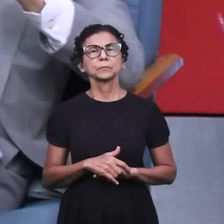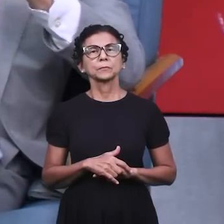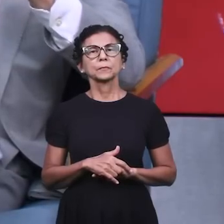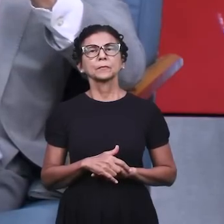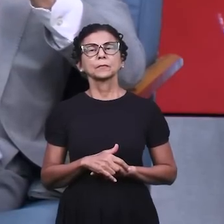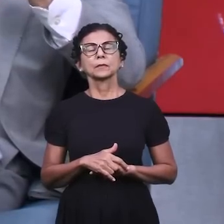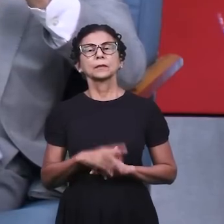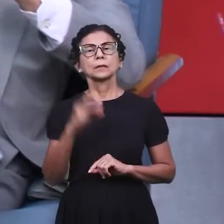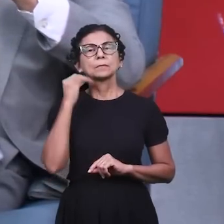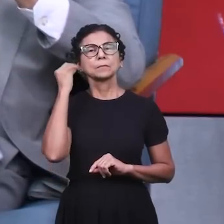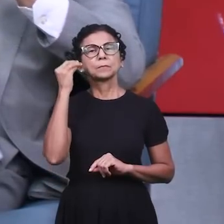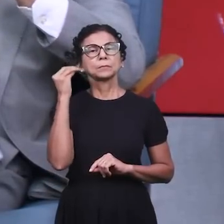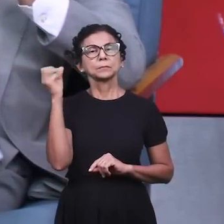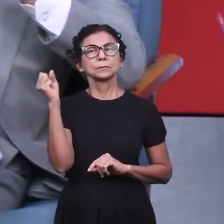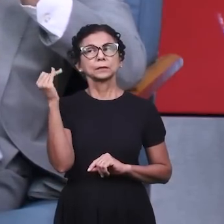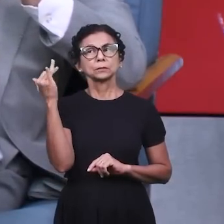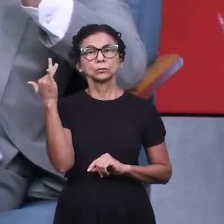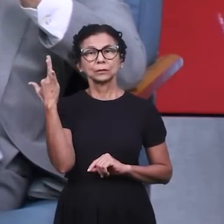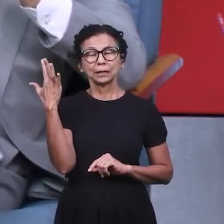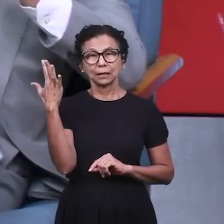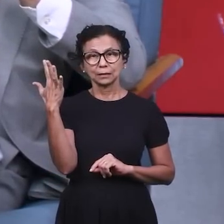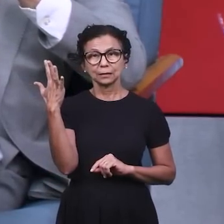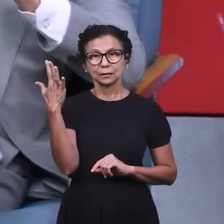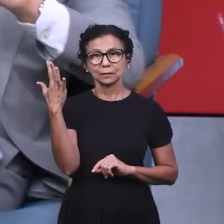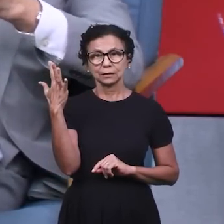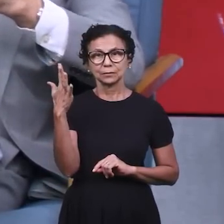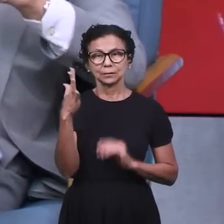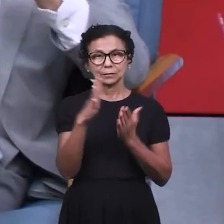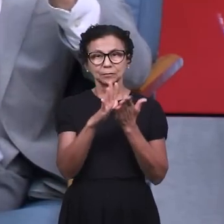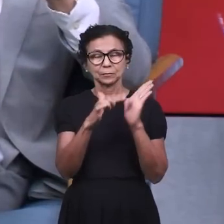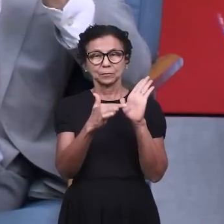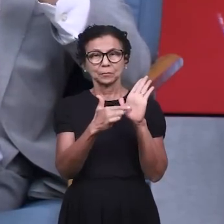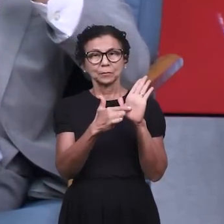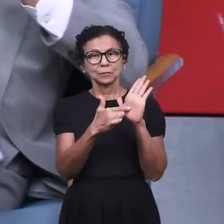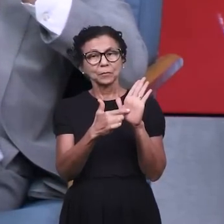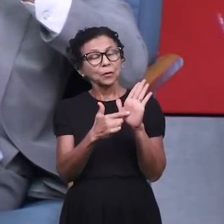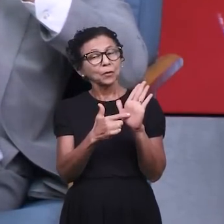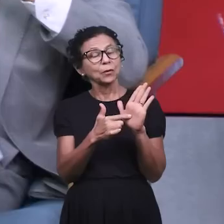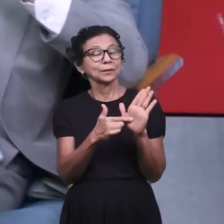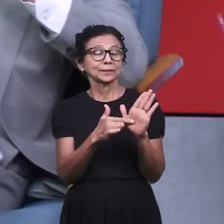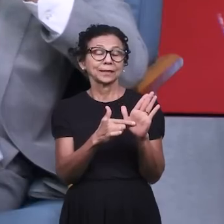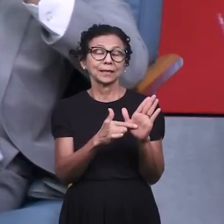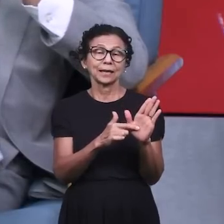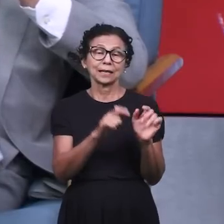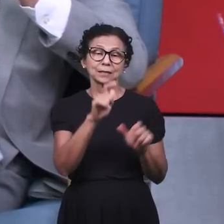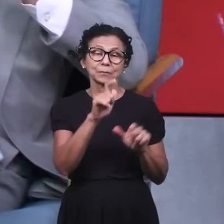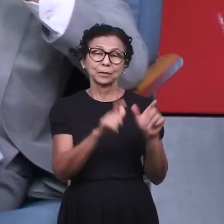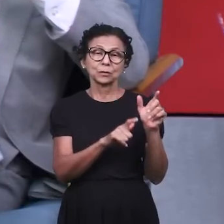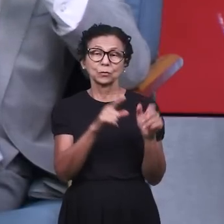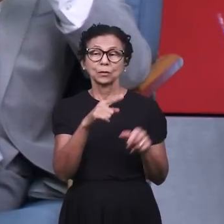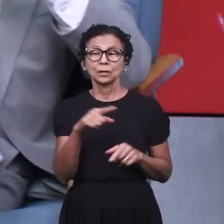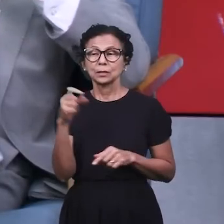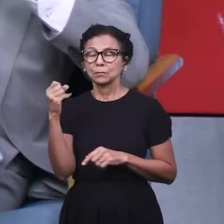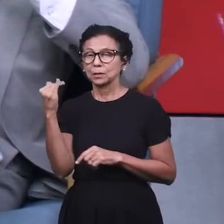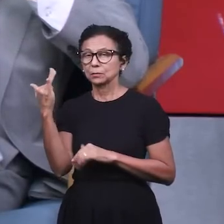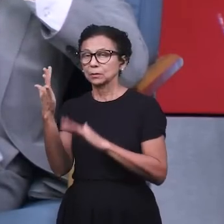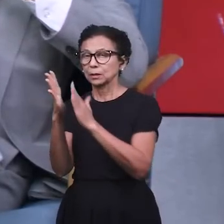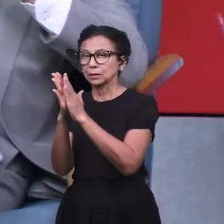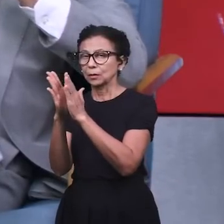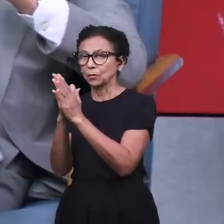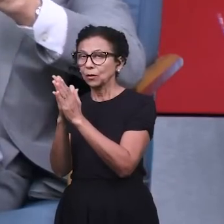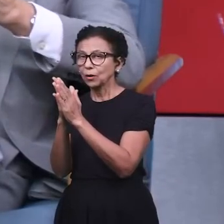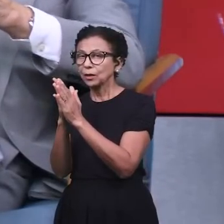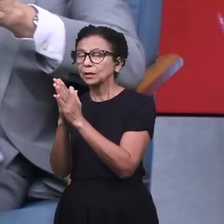o segredo da madrugada, como a própria palavra diz, aqueles que de madrugada me buscam me